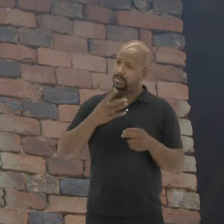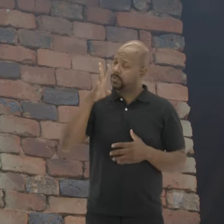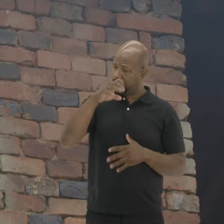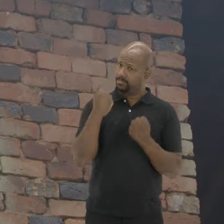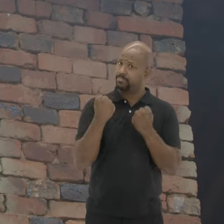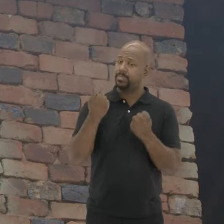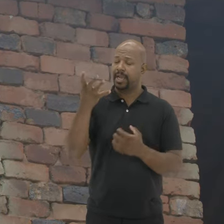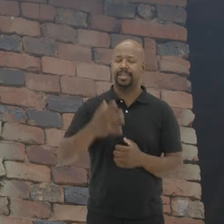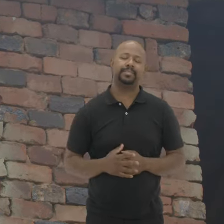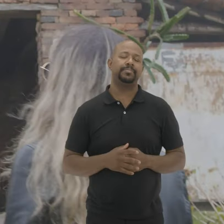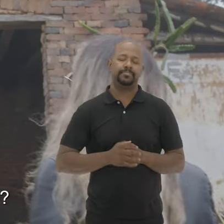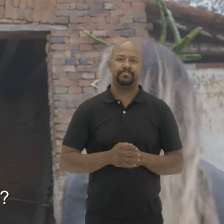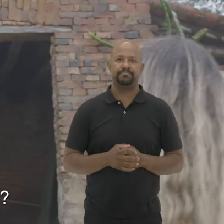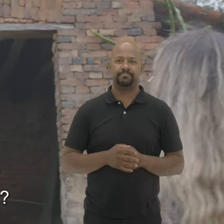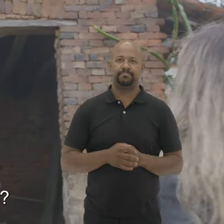cai.